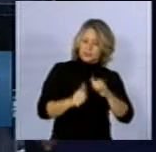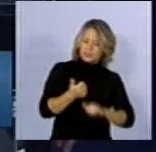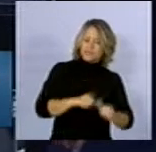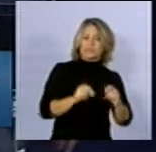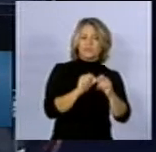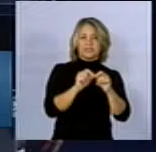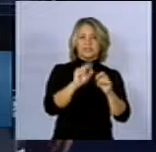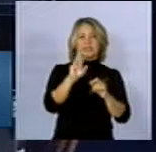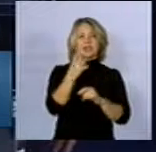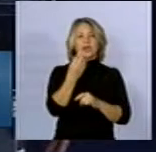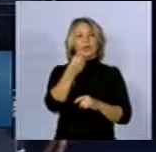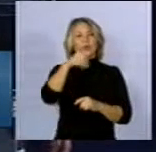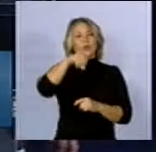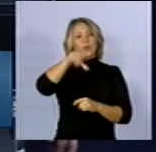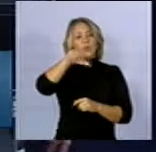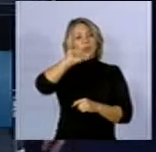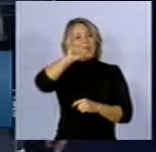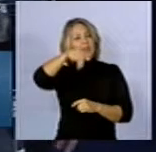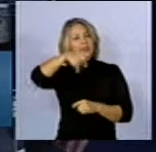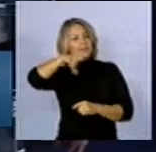também em outros países.